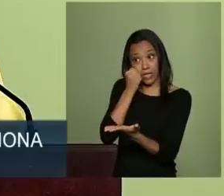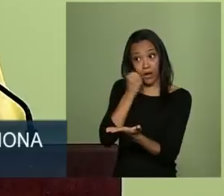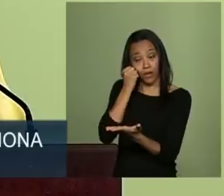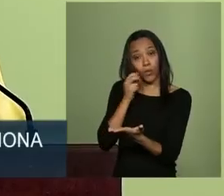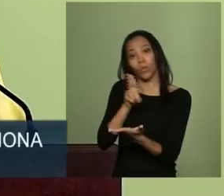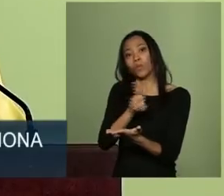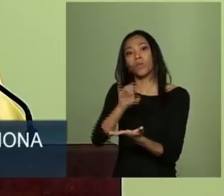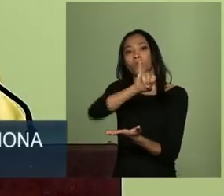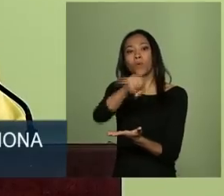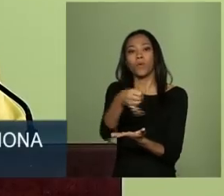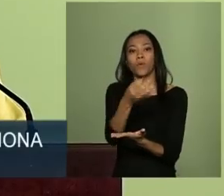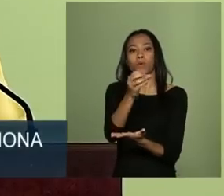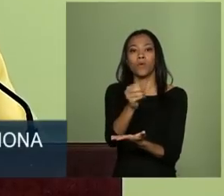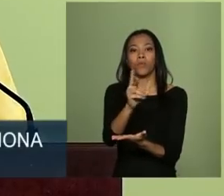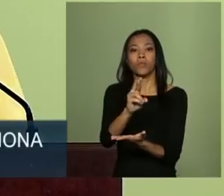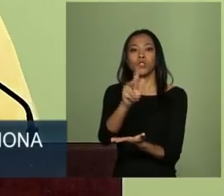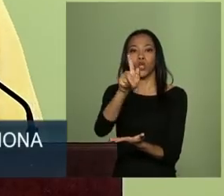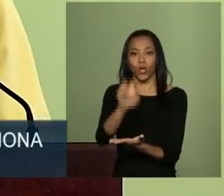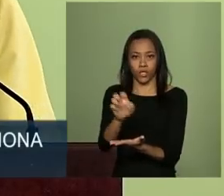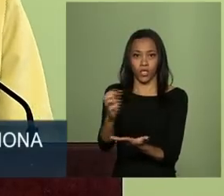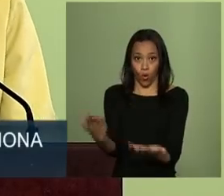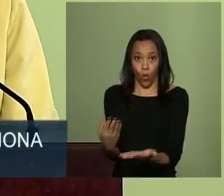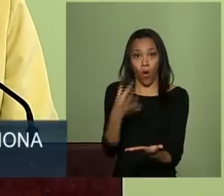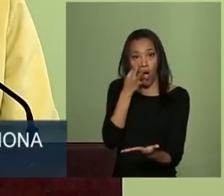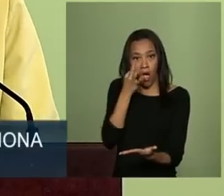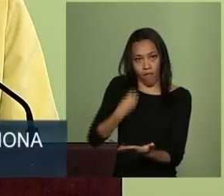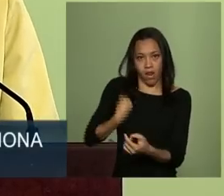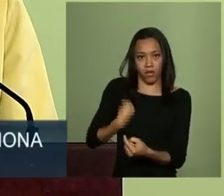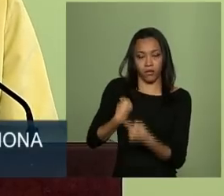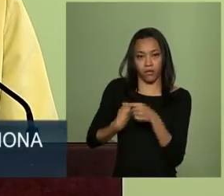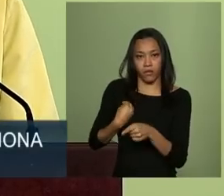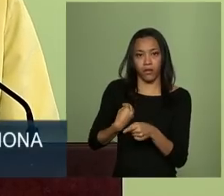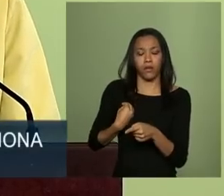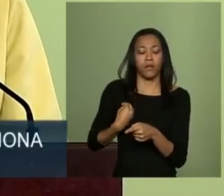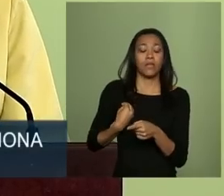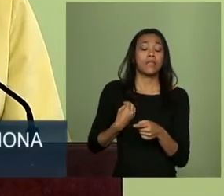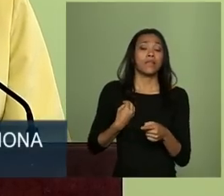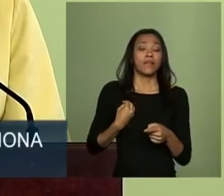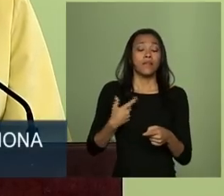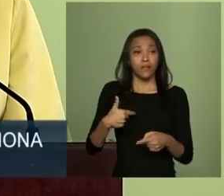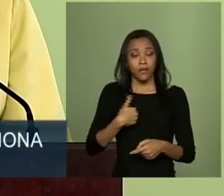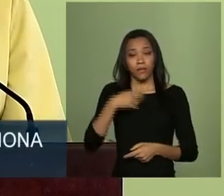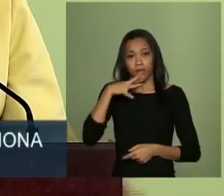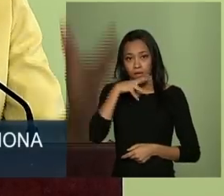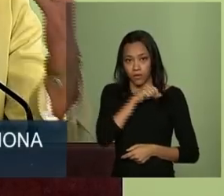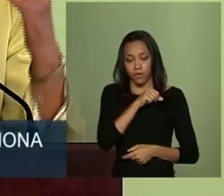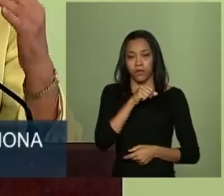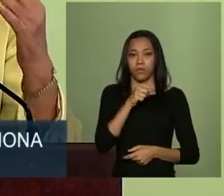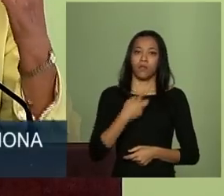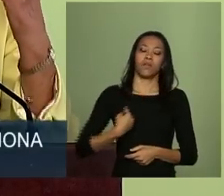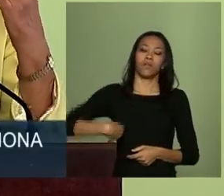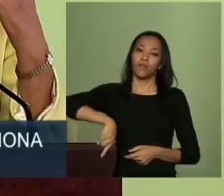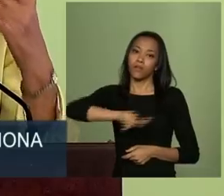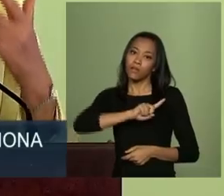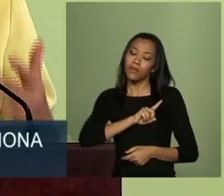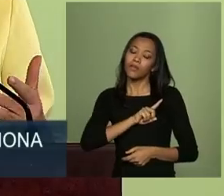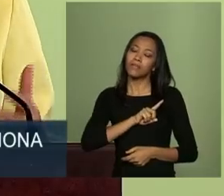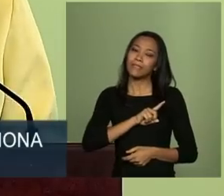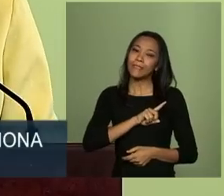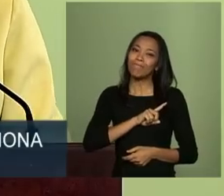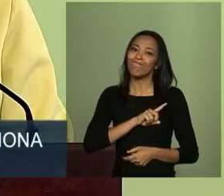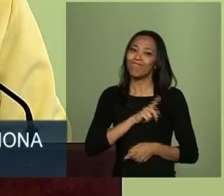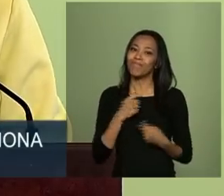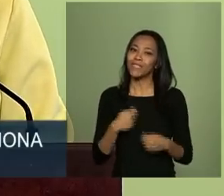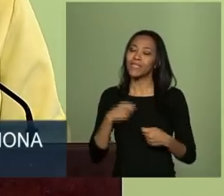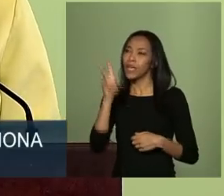senador Jorge Viana, inclusive aqui presente. Ao mesmo tempo, eu acho que nós temos de fazer um pouquinho de